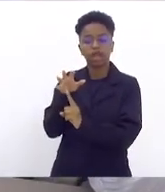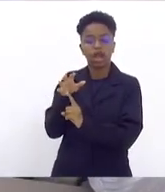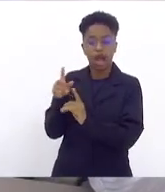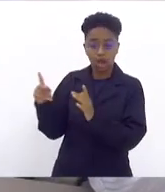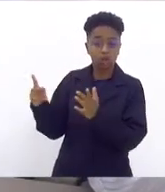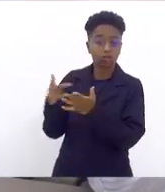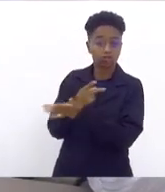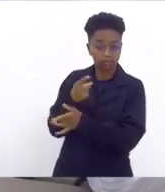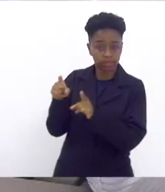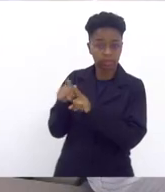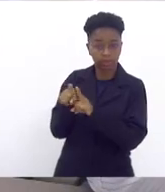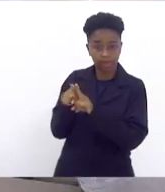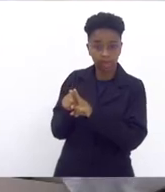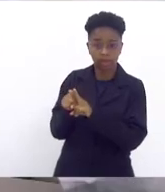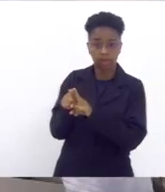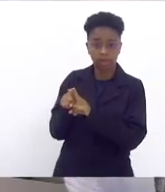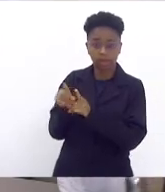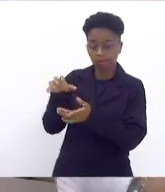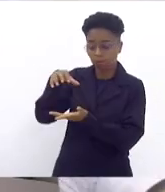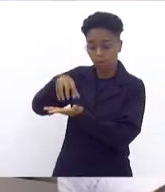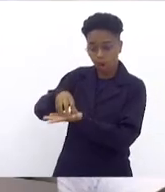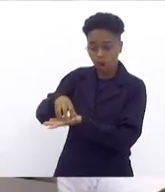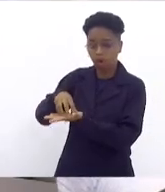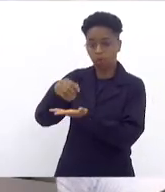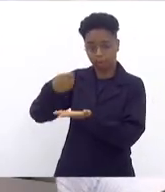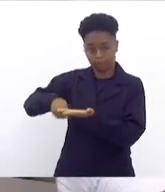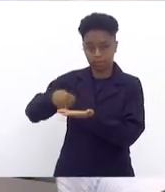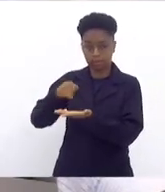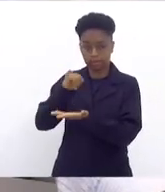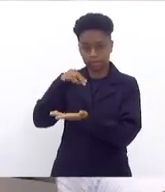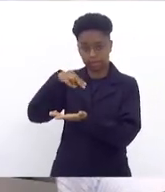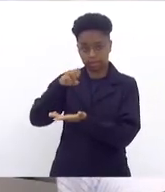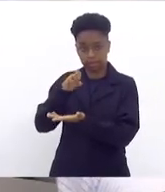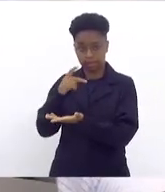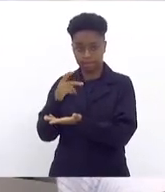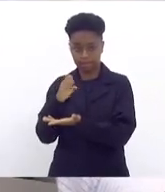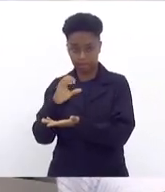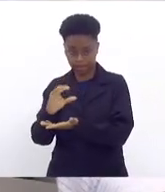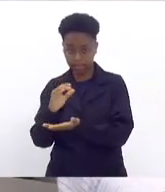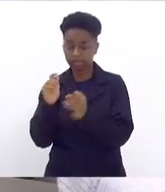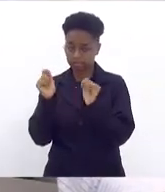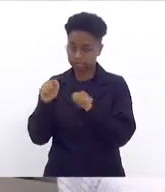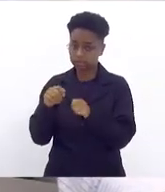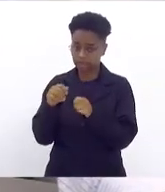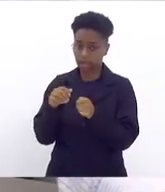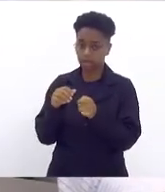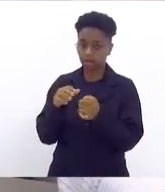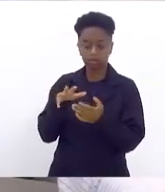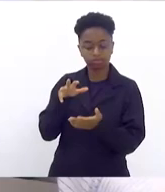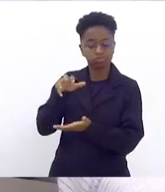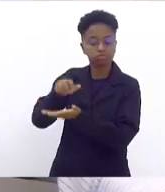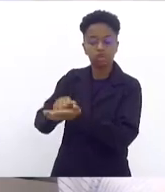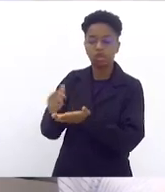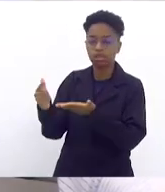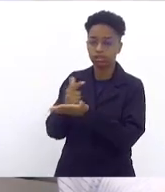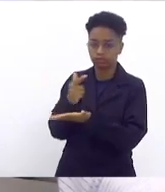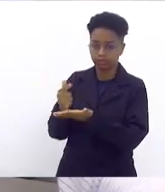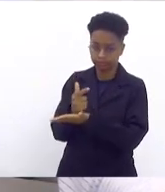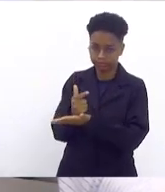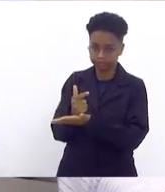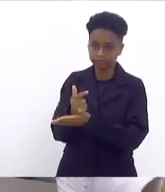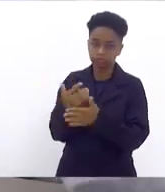também cative o órgão necessário, nesse caso o INEPAC, para o tombamento no livro de tombo. Então eu não sei